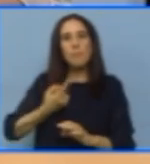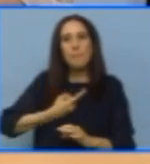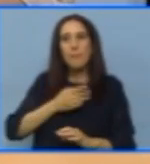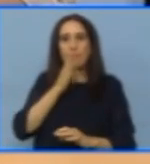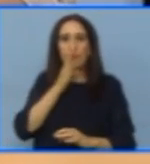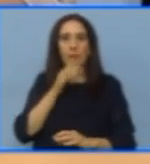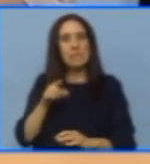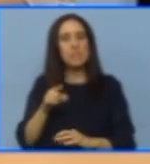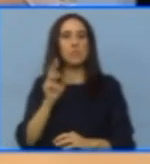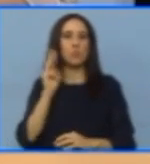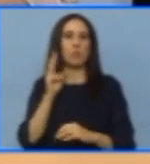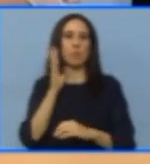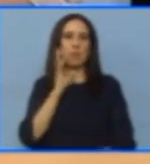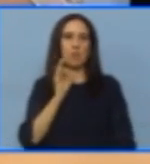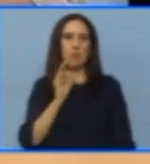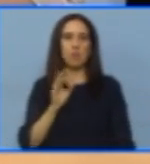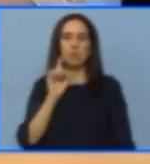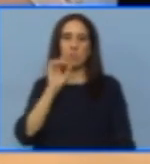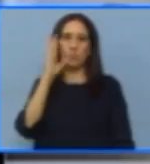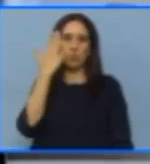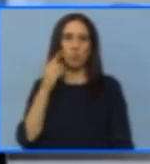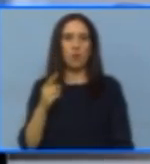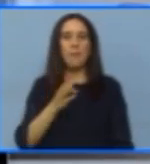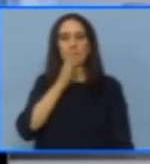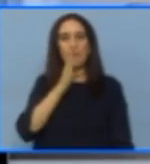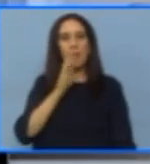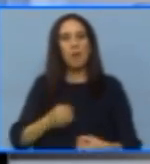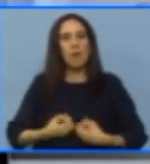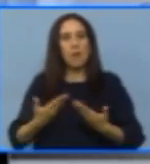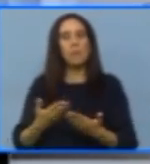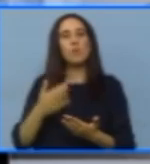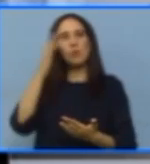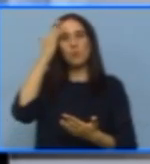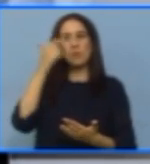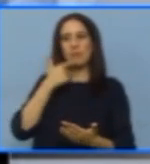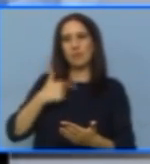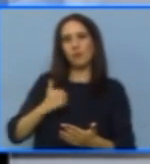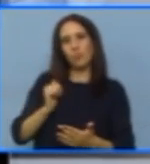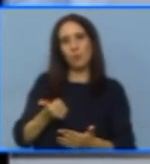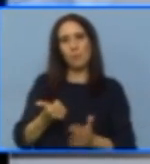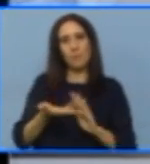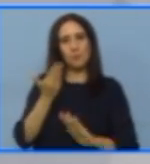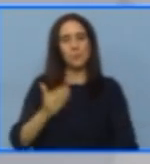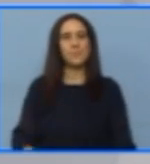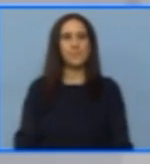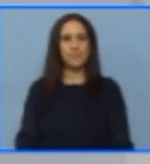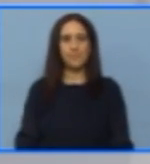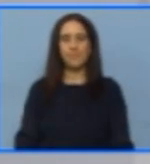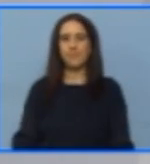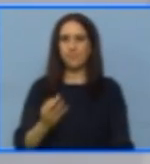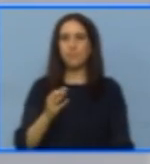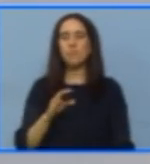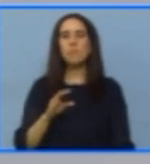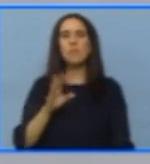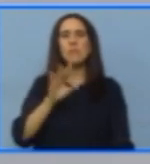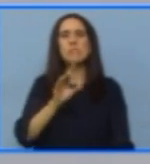nós tentamos fazer nos escuteiros e que é extremamente importante, é pôr em prática aquilo que na teoria nos dizem que é o mais correto. Diante de uma